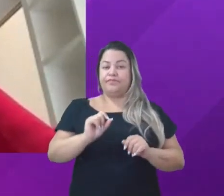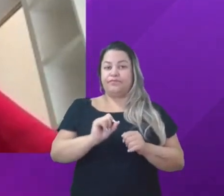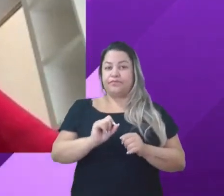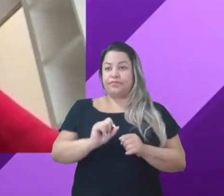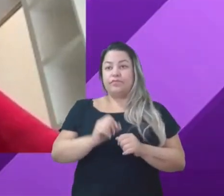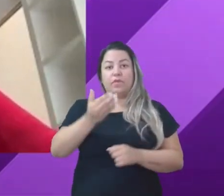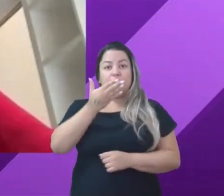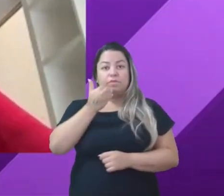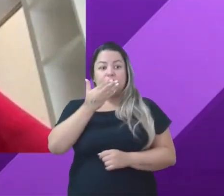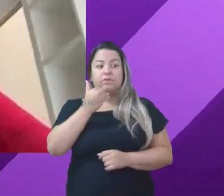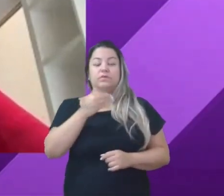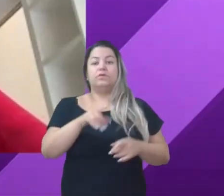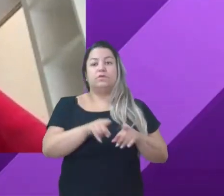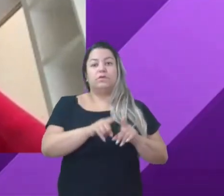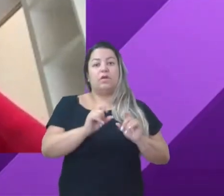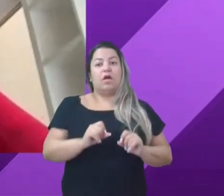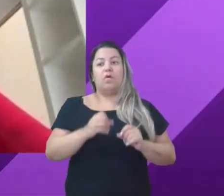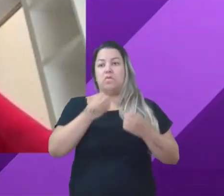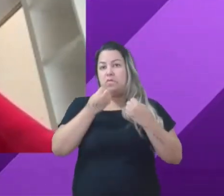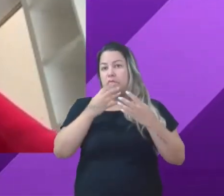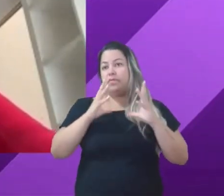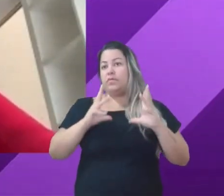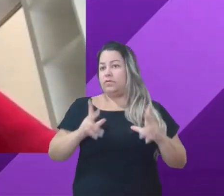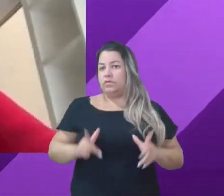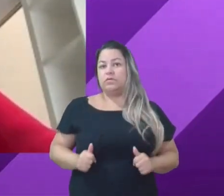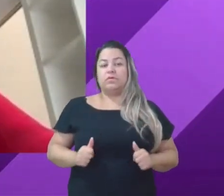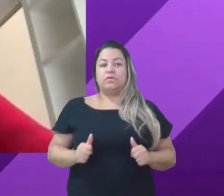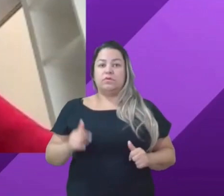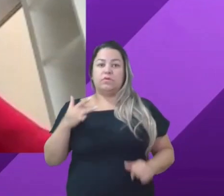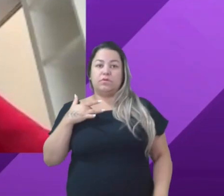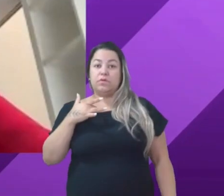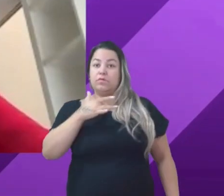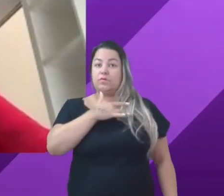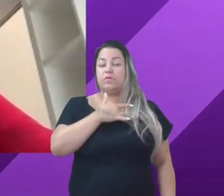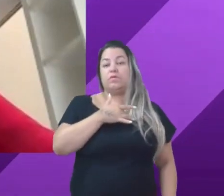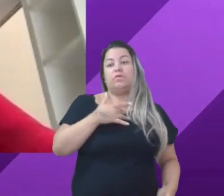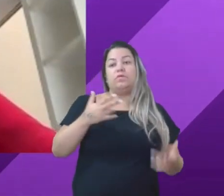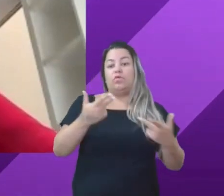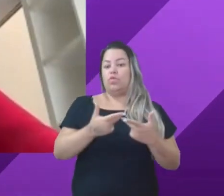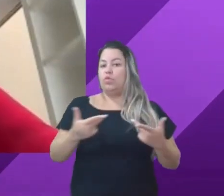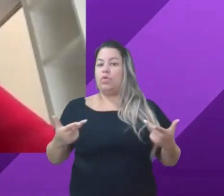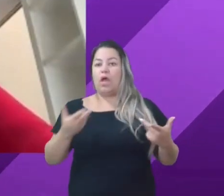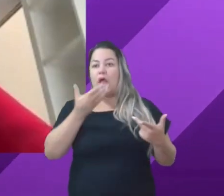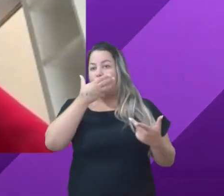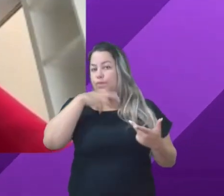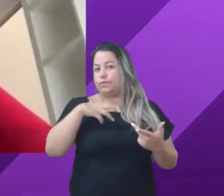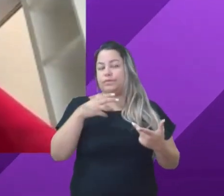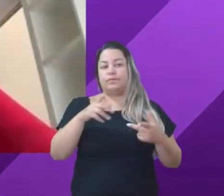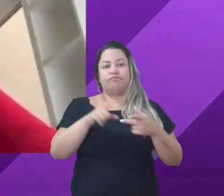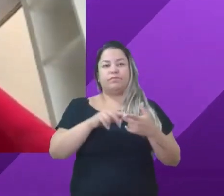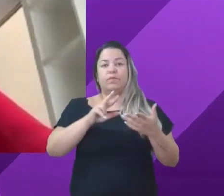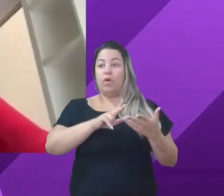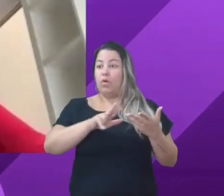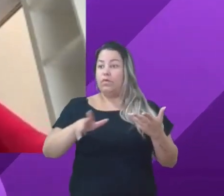esses alimentos são fornecidos frescos e saudáveis, são frutas, verduras, legumes, hortaliças